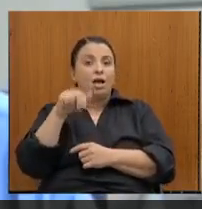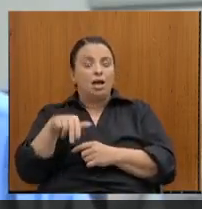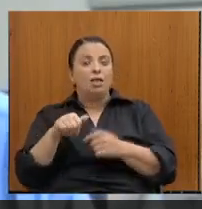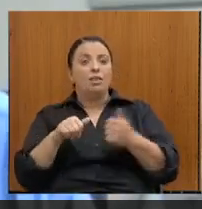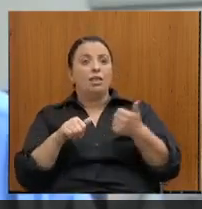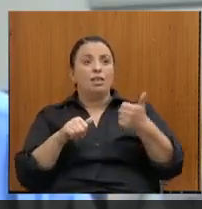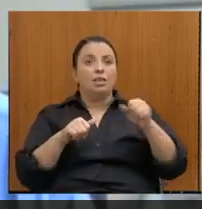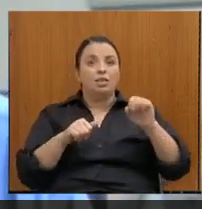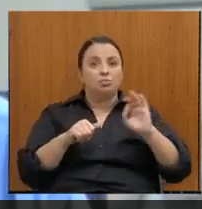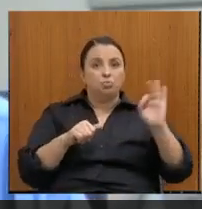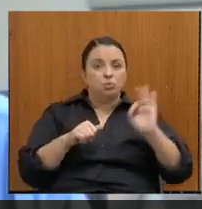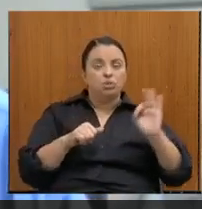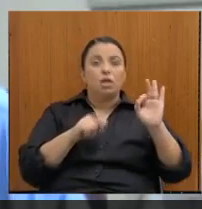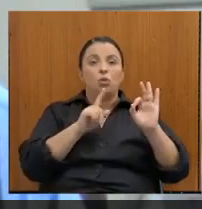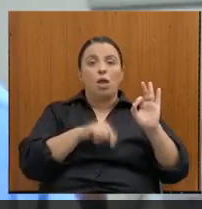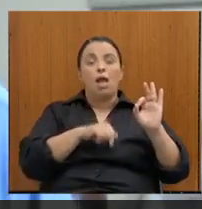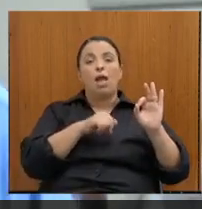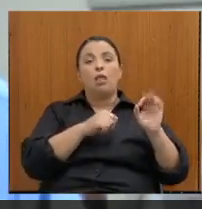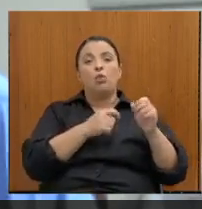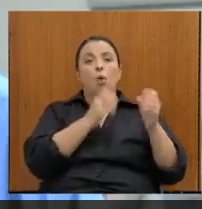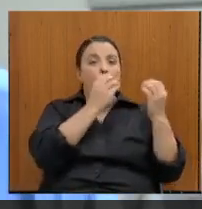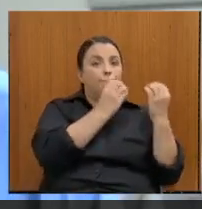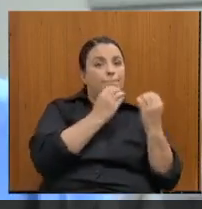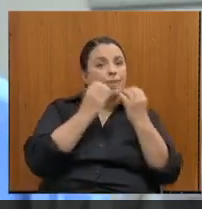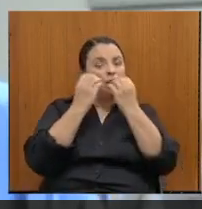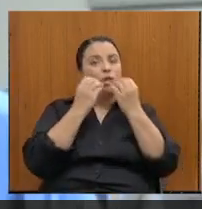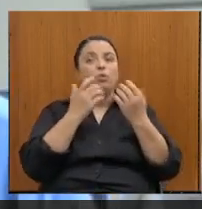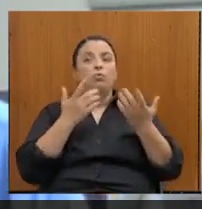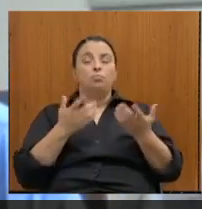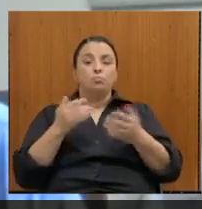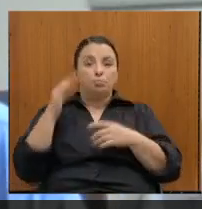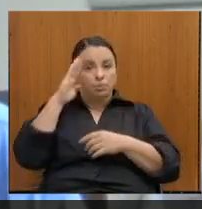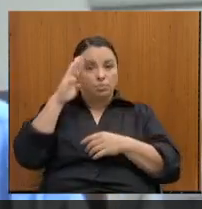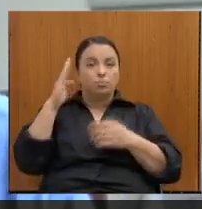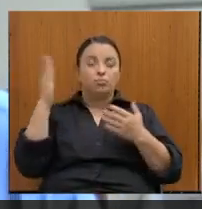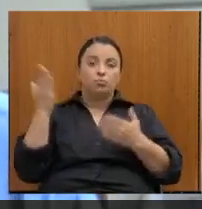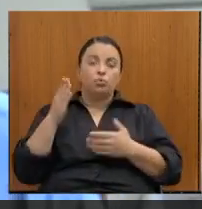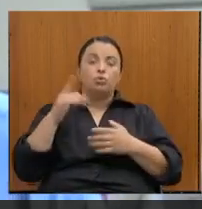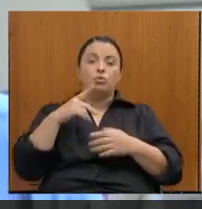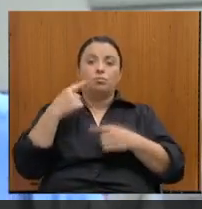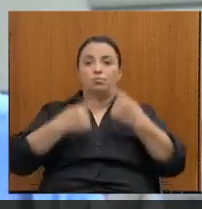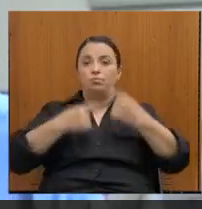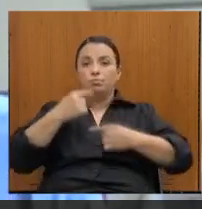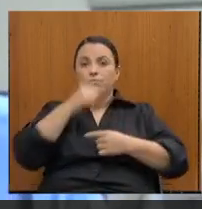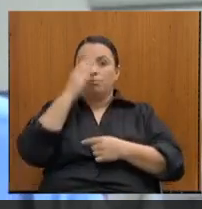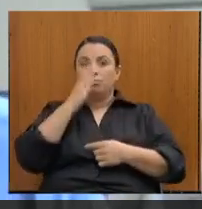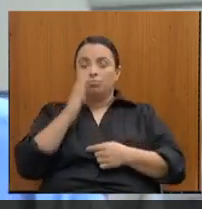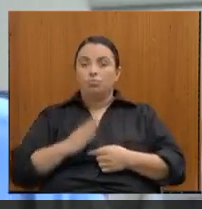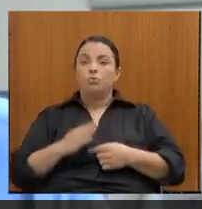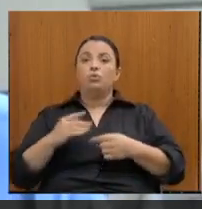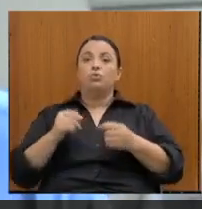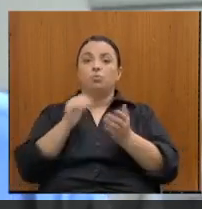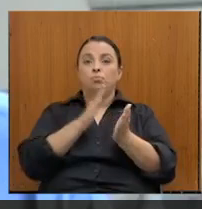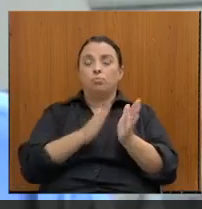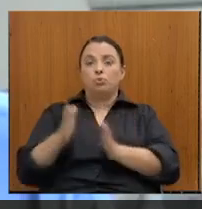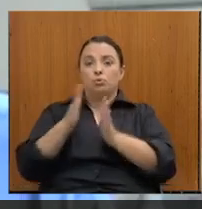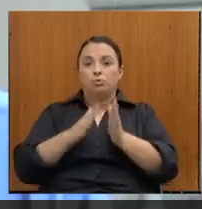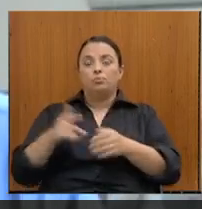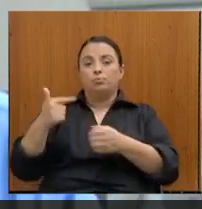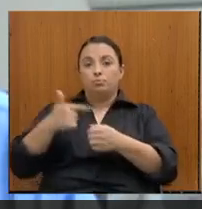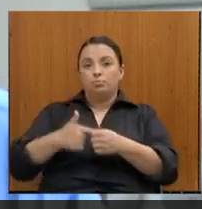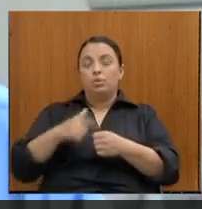com forte crescimento principalmente no ambiente hoje da política nacional do inglês o metas muito bem definidas